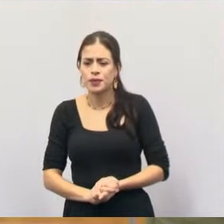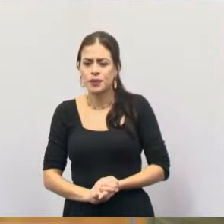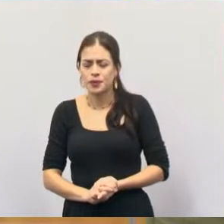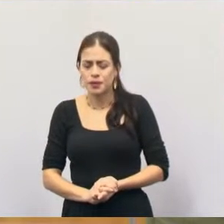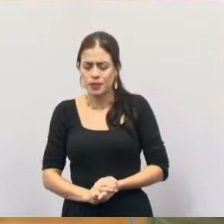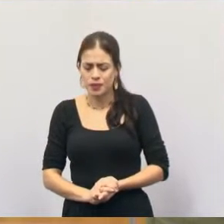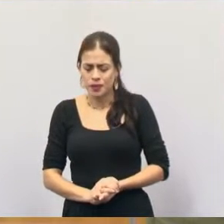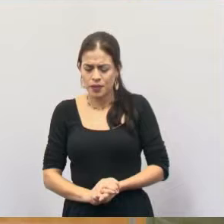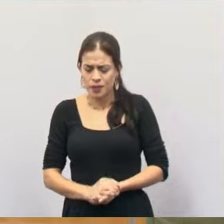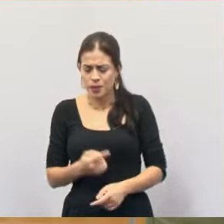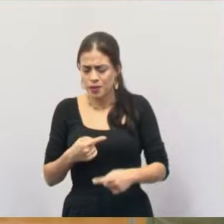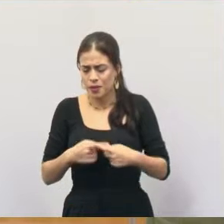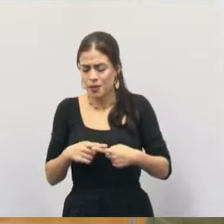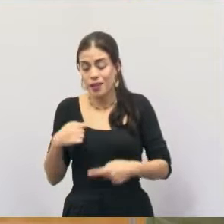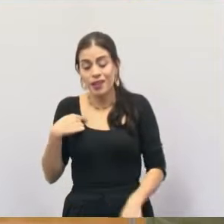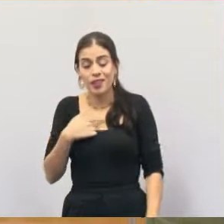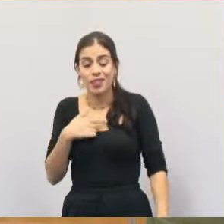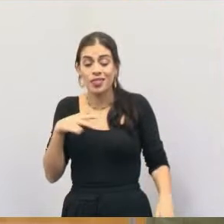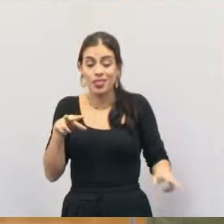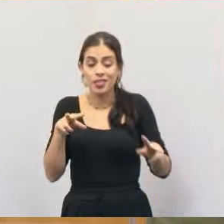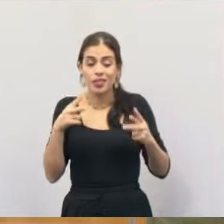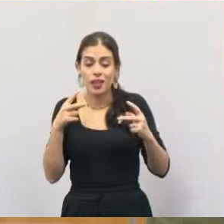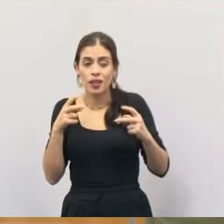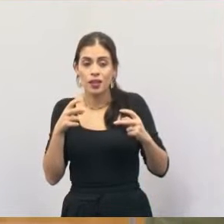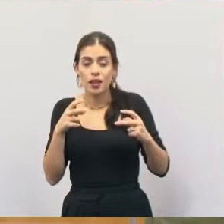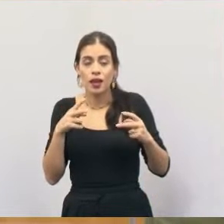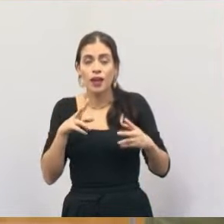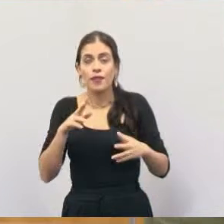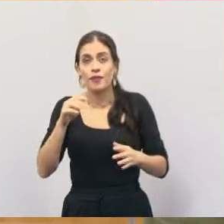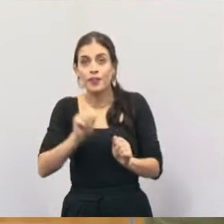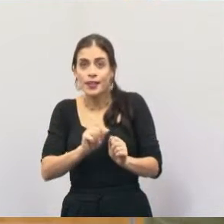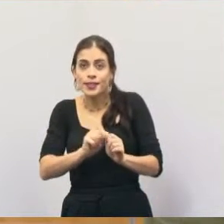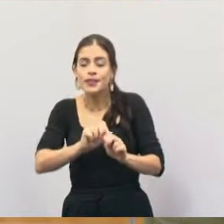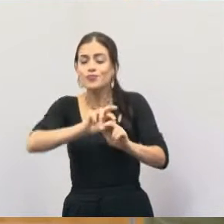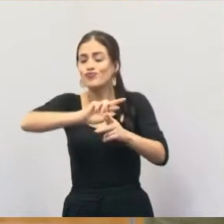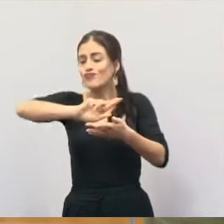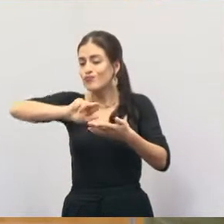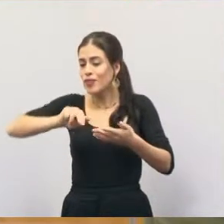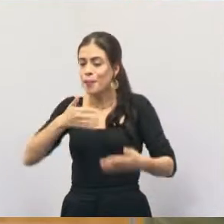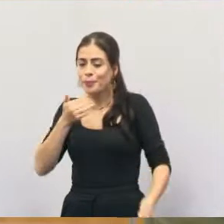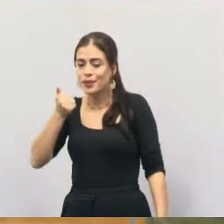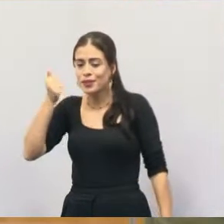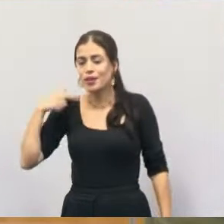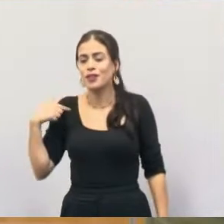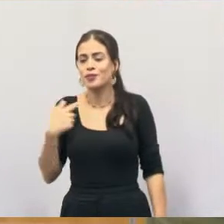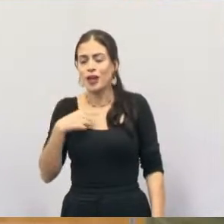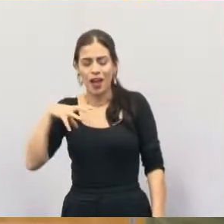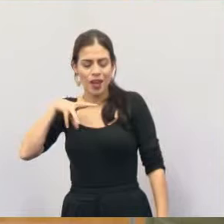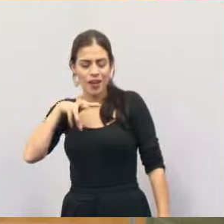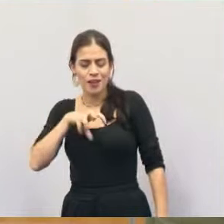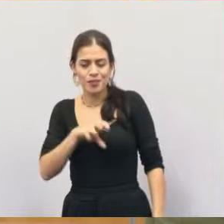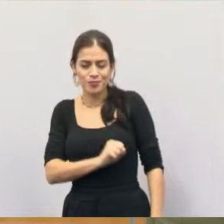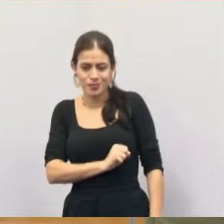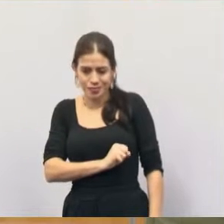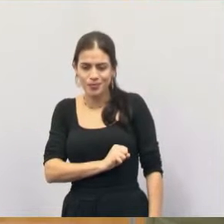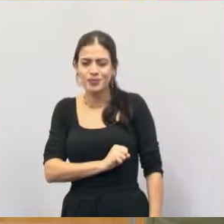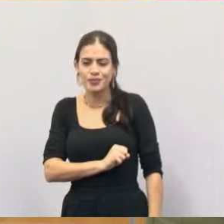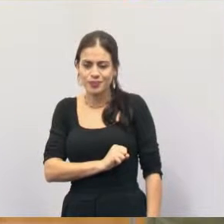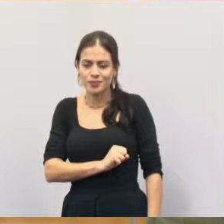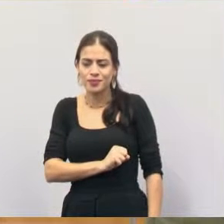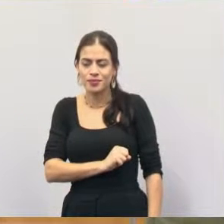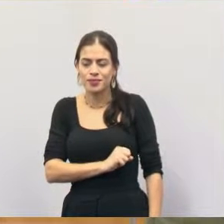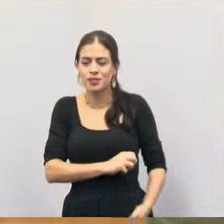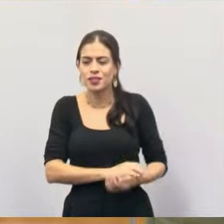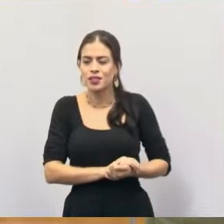fazer as coisas melhoradas, somos obstinados pelo que fazemos, apaixonados, doentes até. Porque